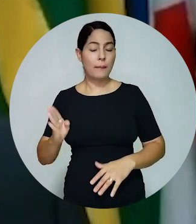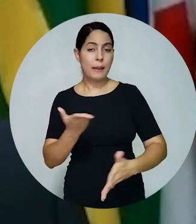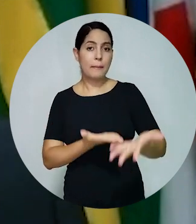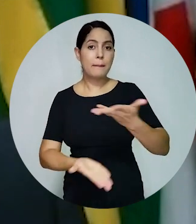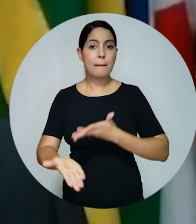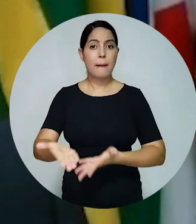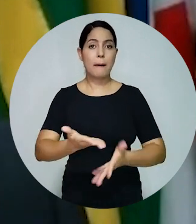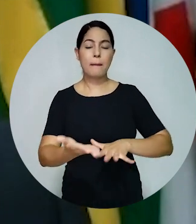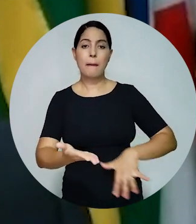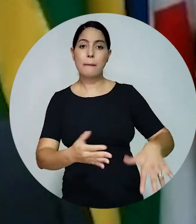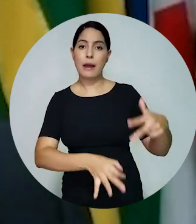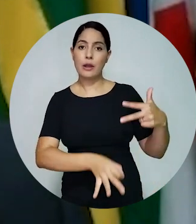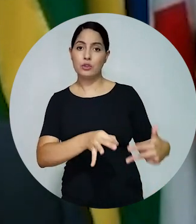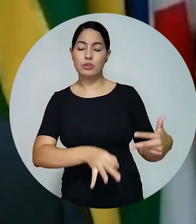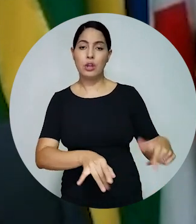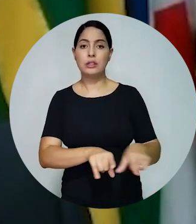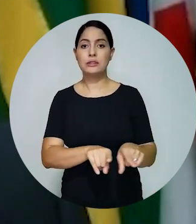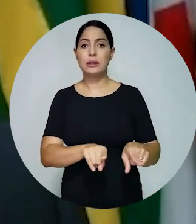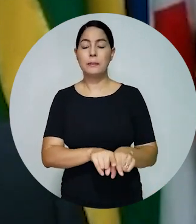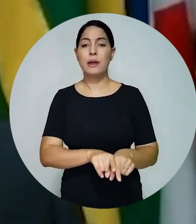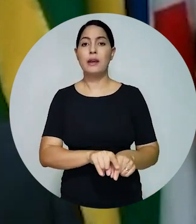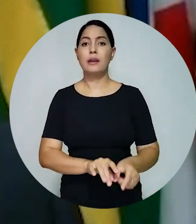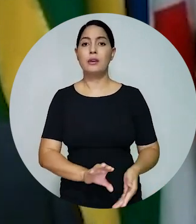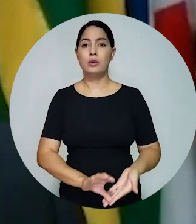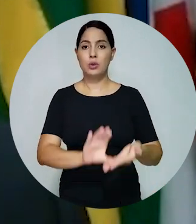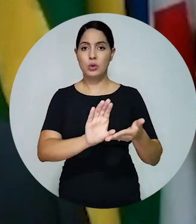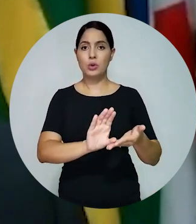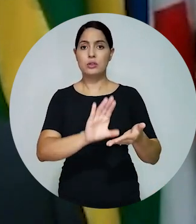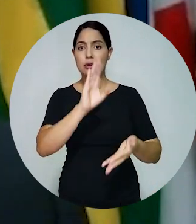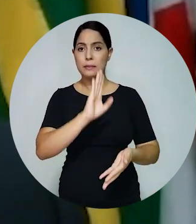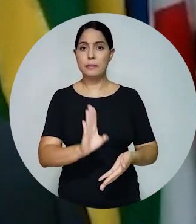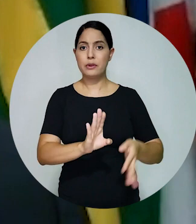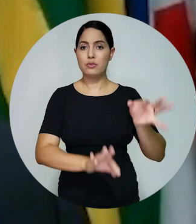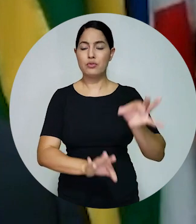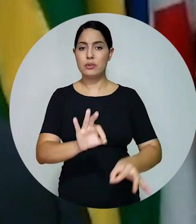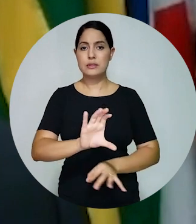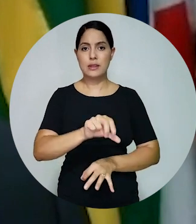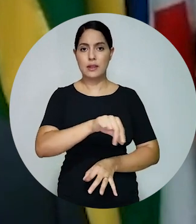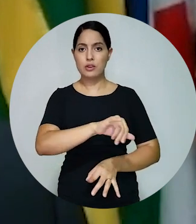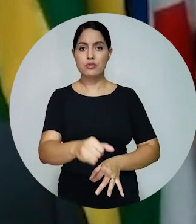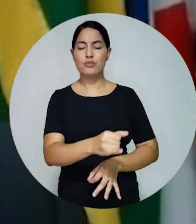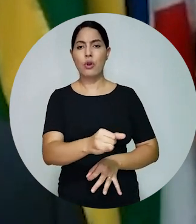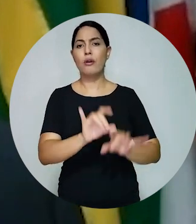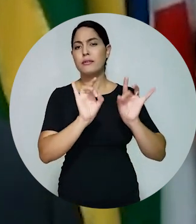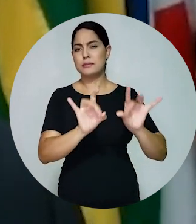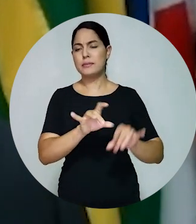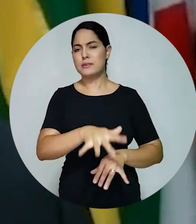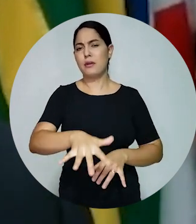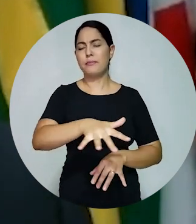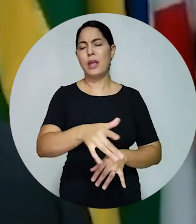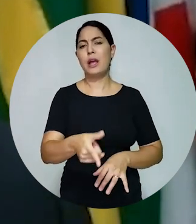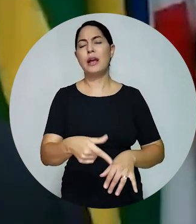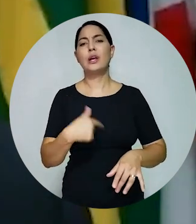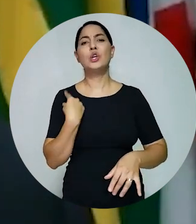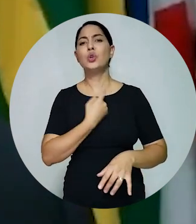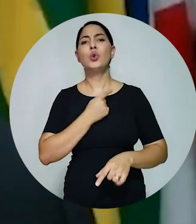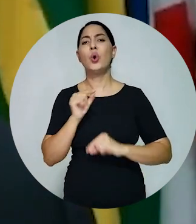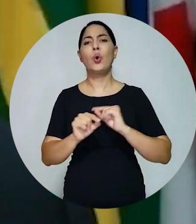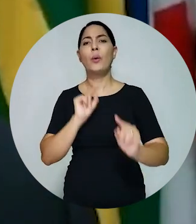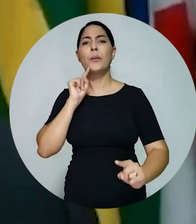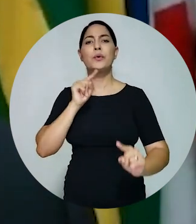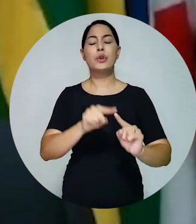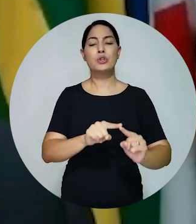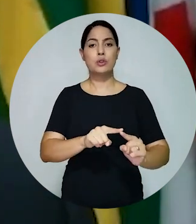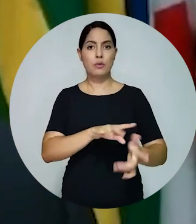a ordem se relacione mais proximamente com o Poder Judiciário, com o Conselho Nacional de Justiça em especial,